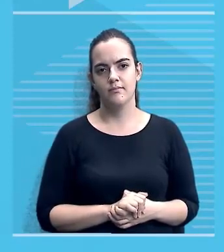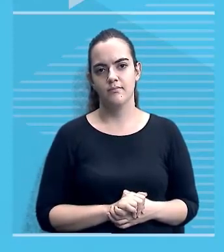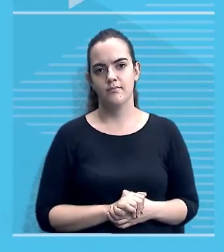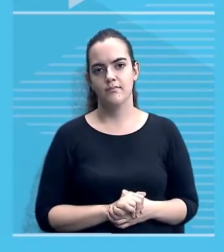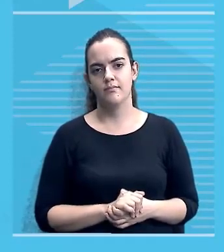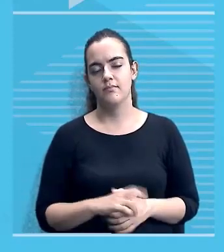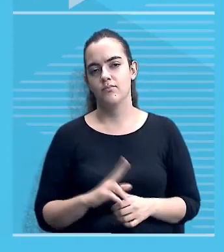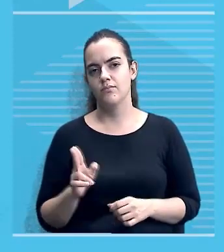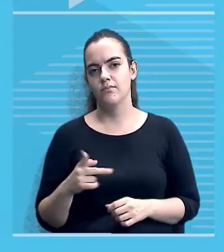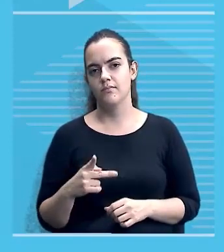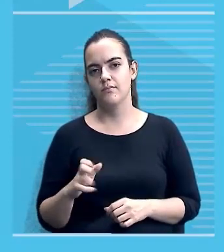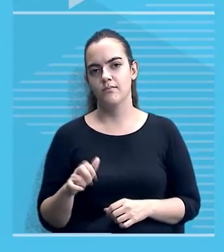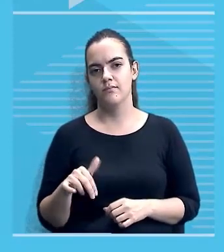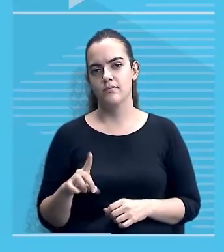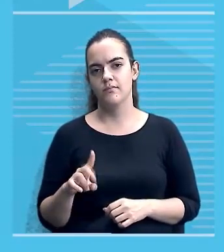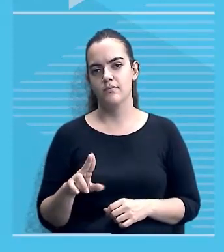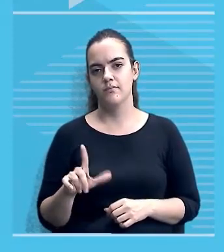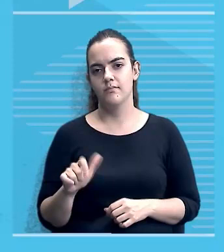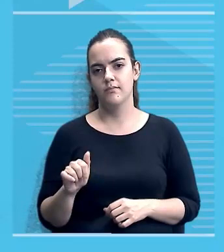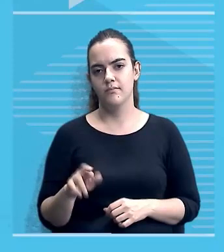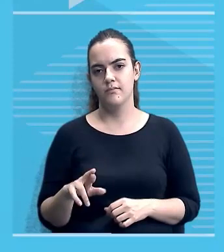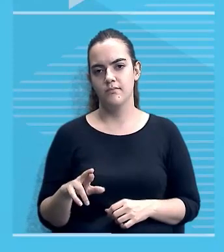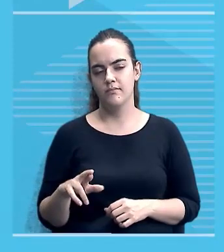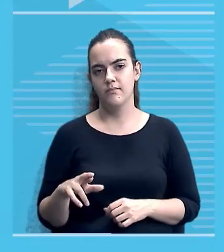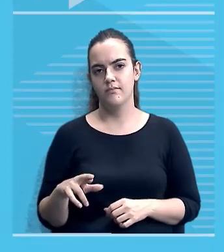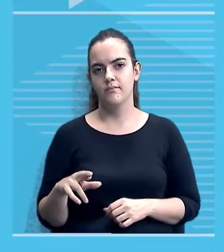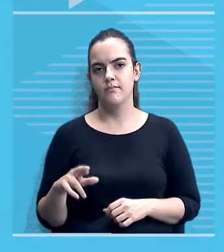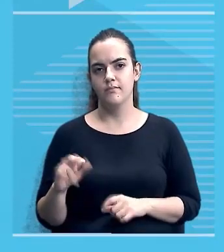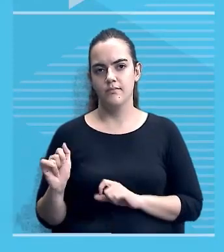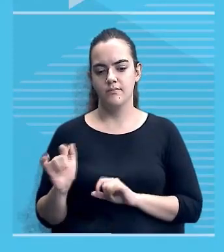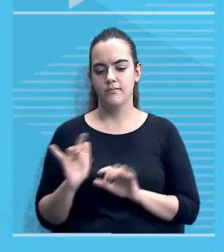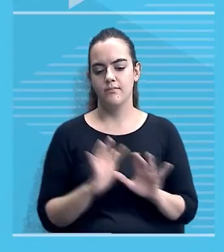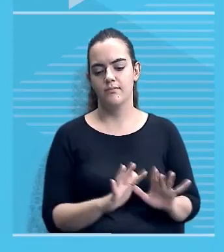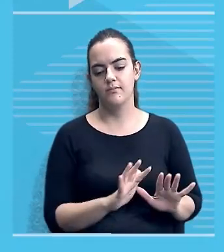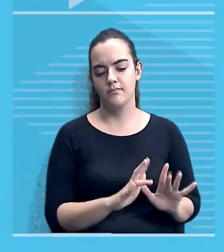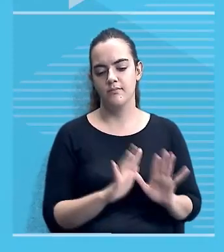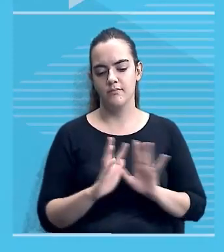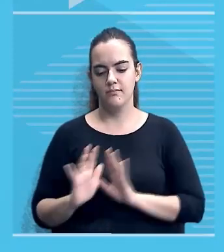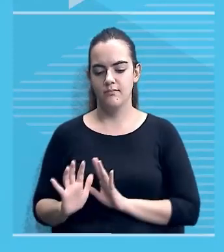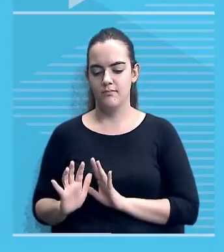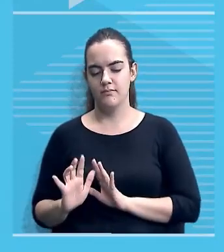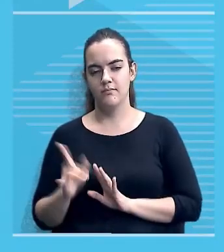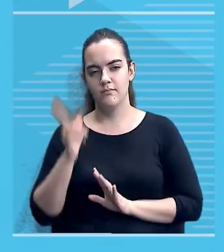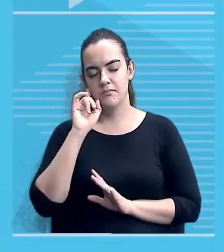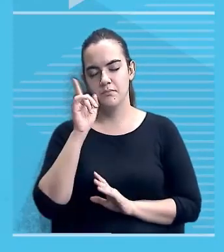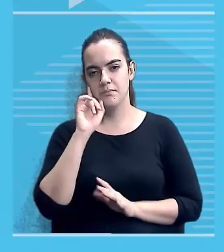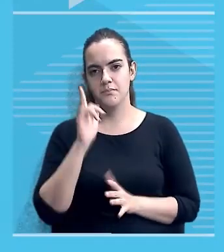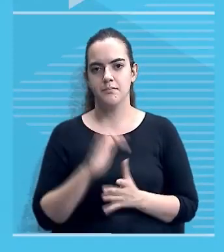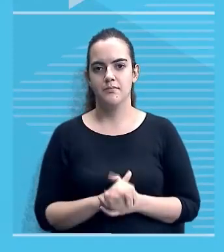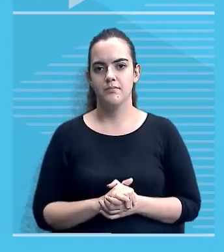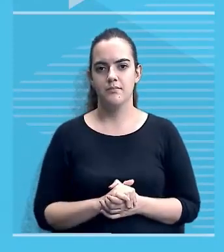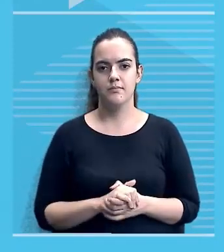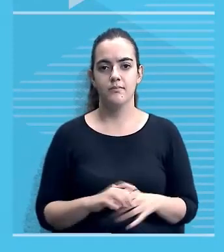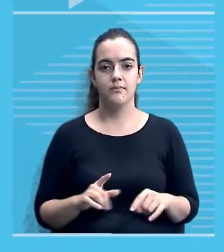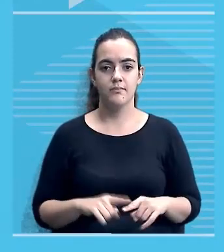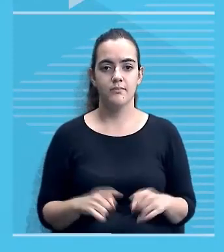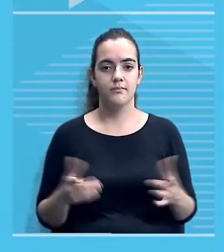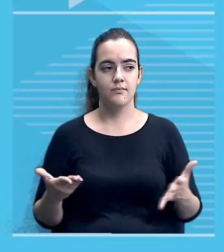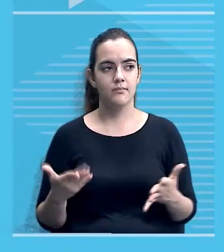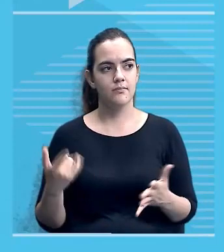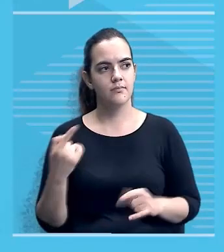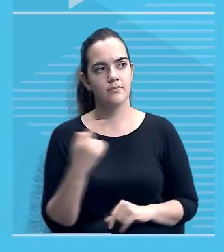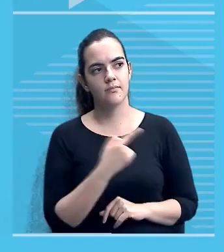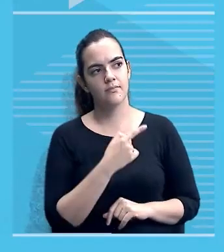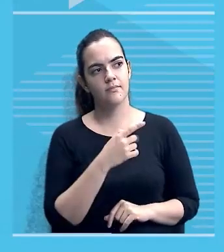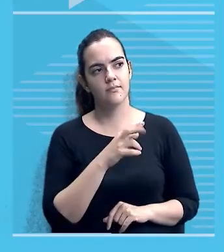é origem no dia seguinte ela faz esse mesmo movimento e isso ao longo de uma semana Ok